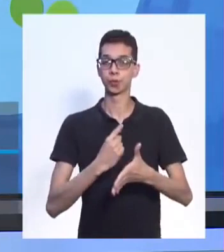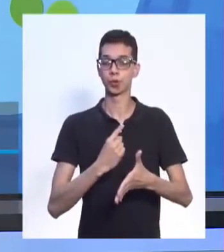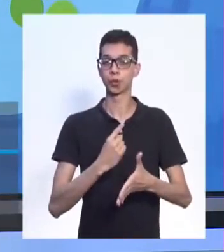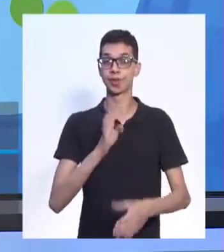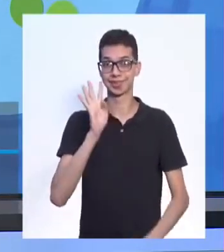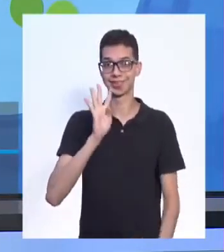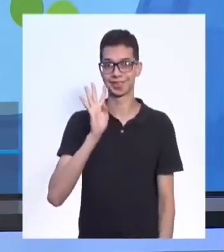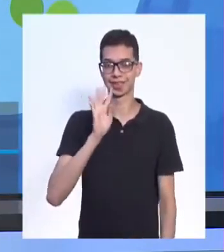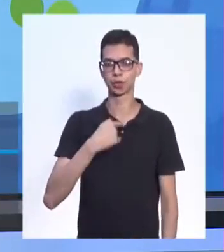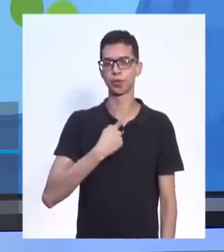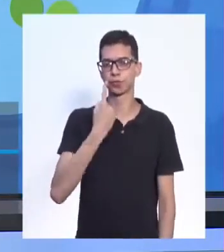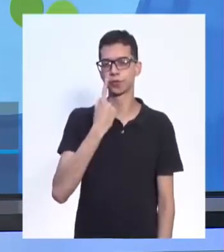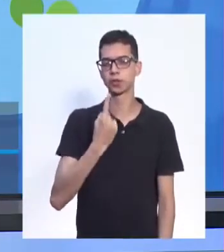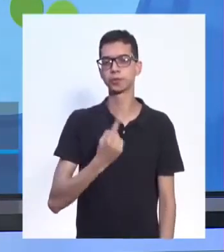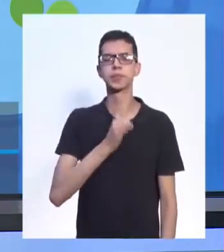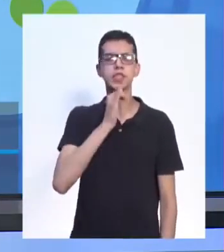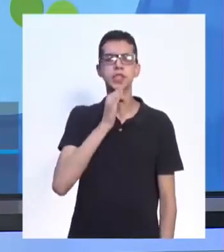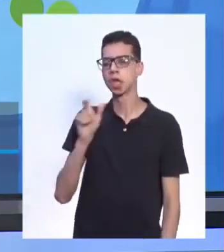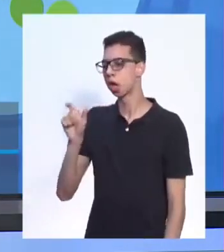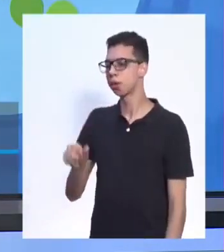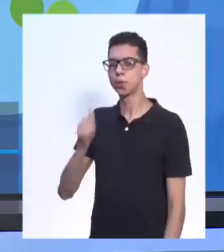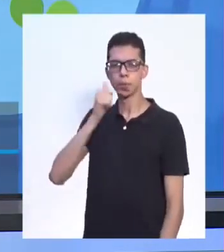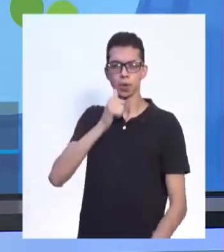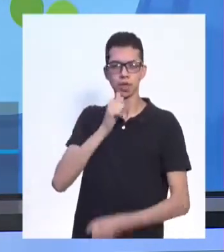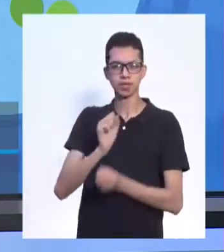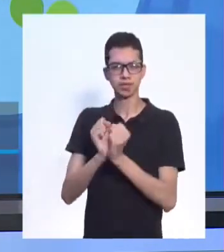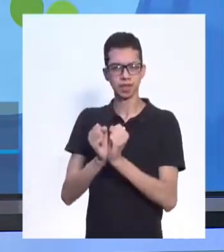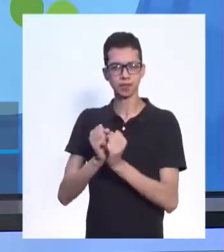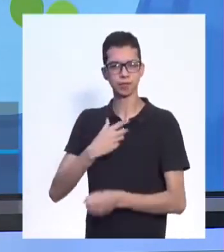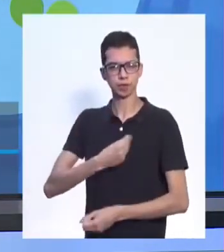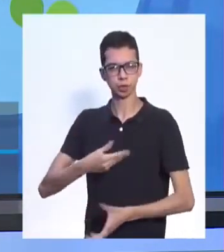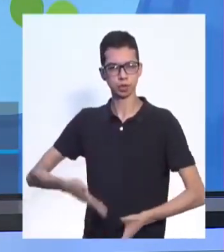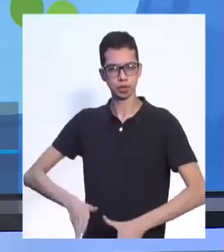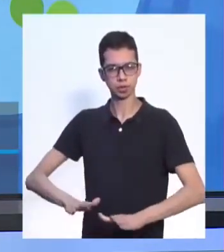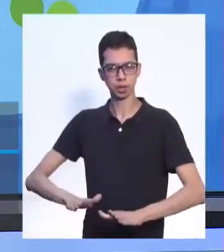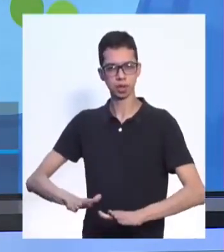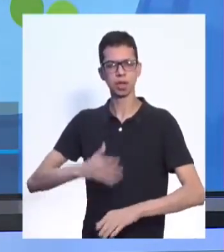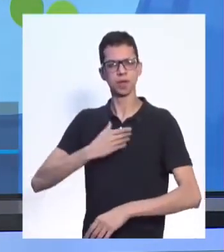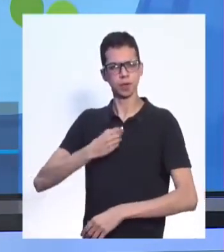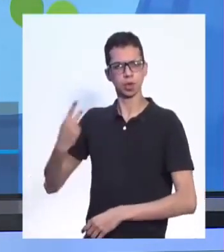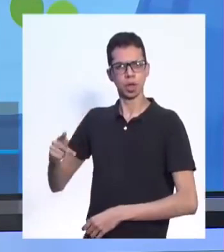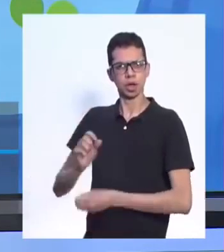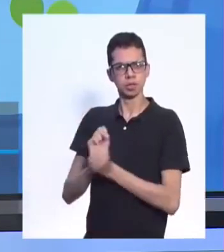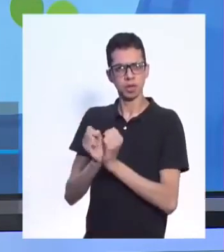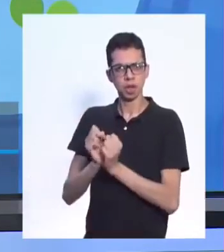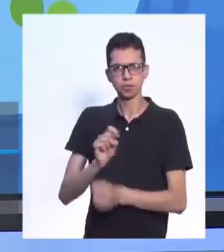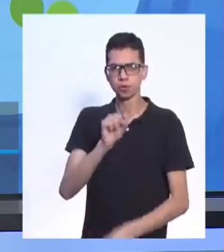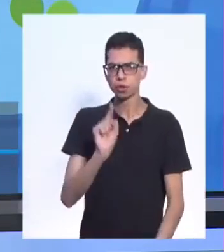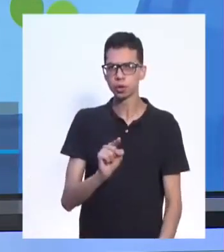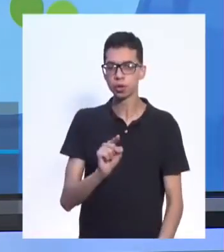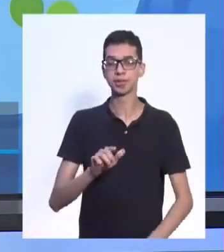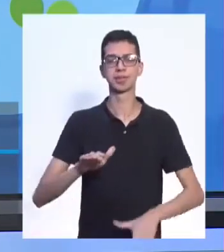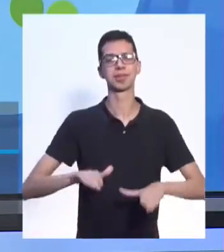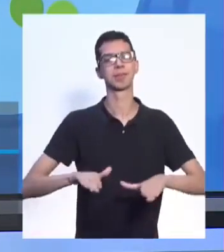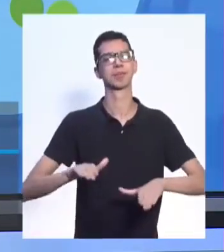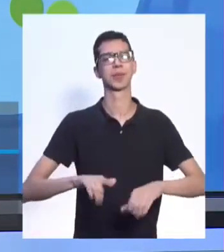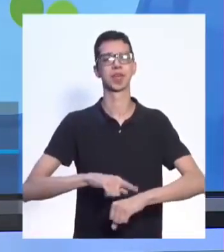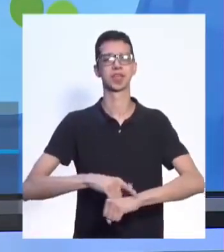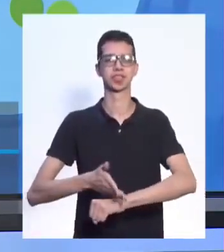falou, se uma escrava tivesse um filho, tivesse grávida e tivesse um filho, o filho dela seria escravo? Depende da época, tá?